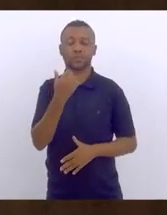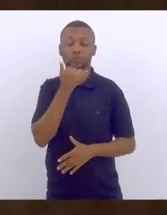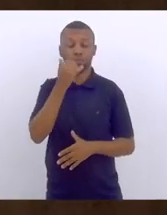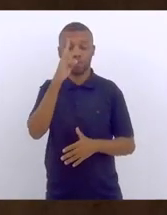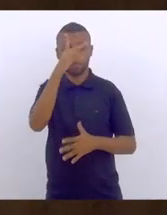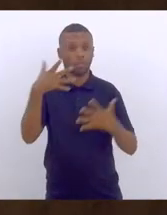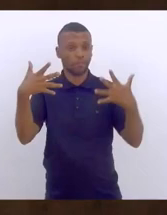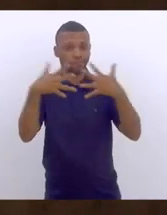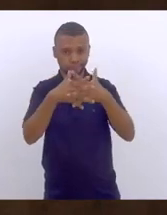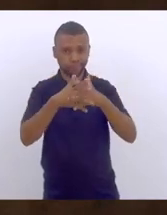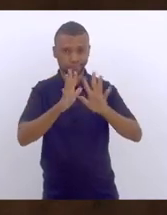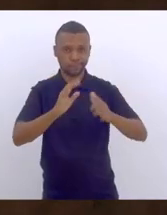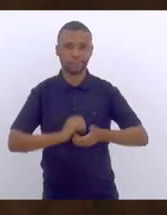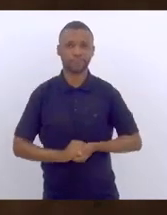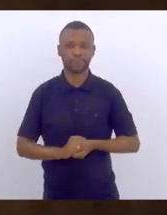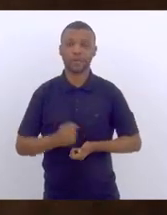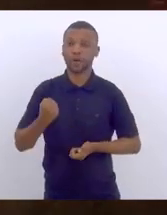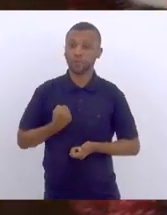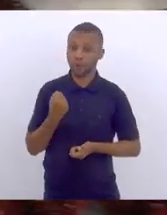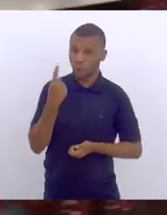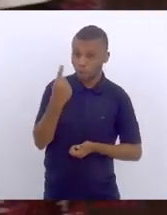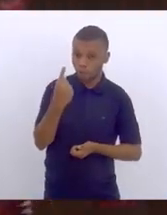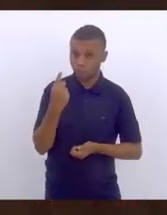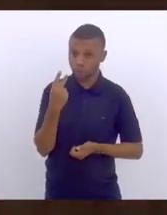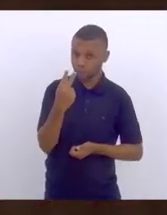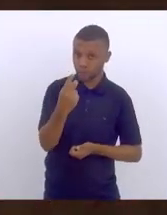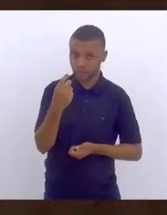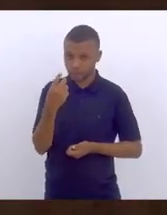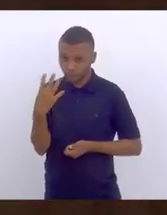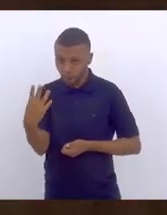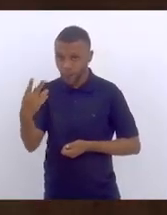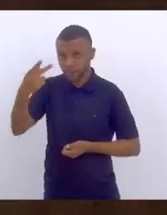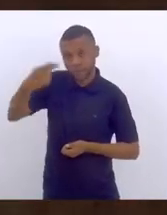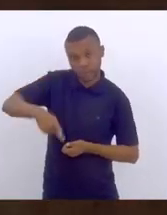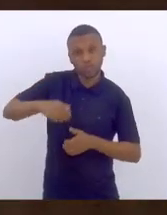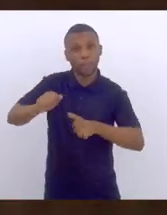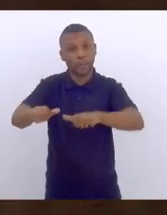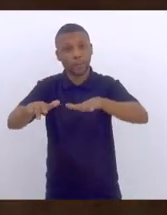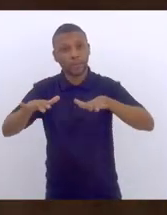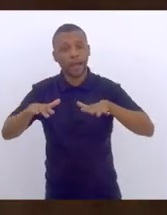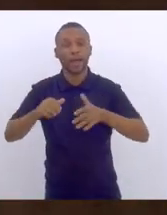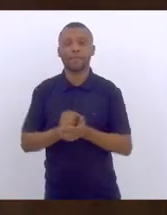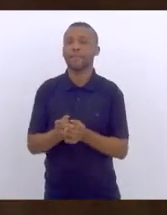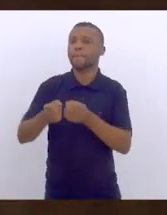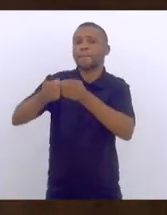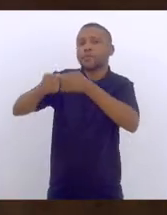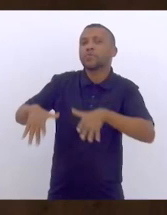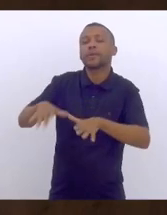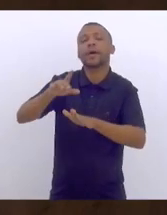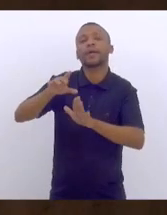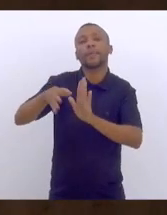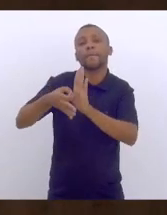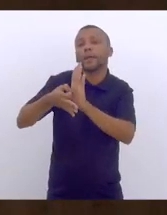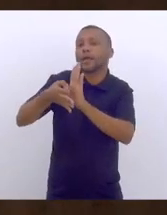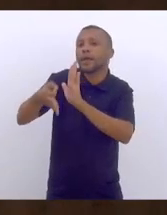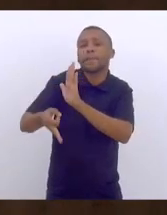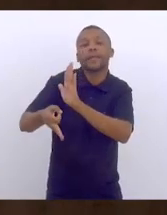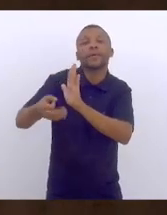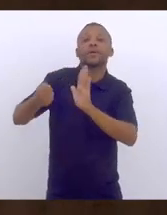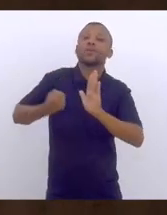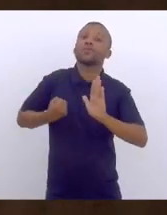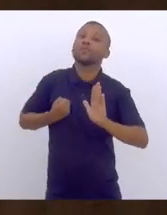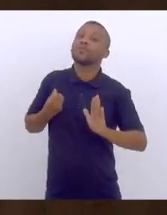senhor presidente. Números 1, 2 e 4 de plenário prejudicada pela emenda 3